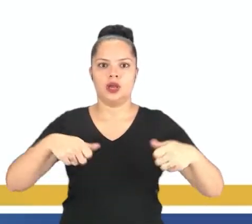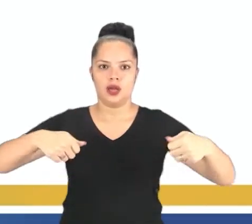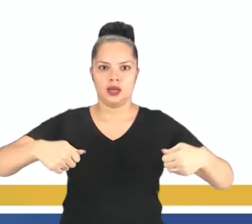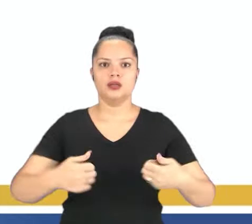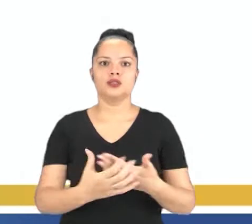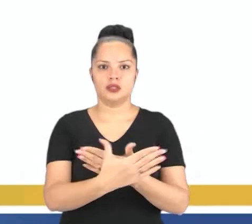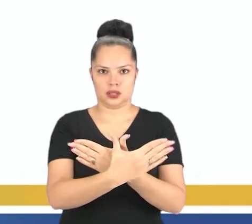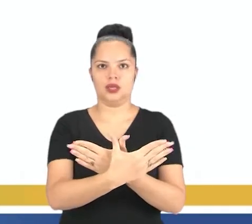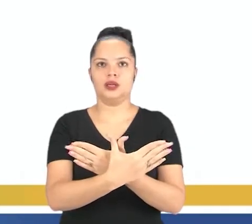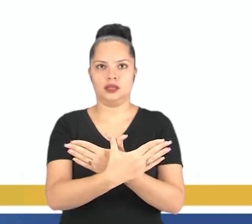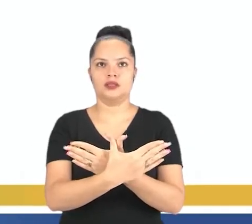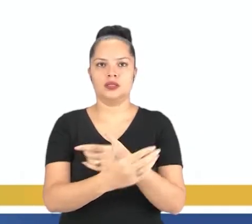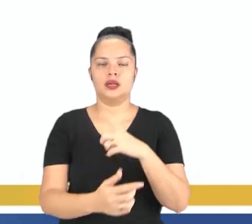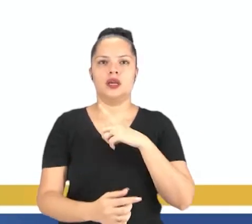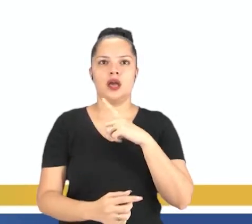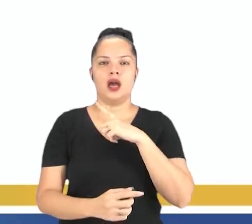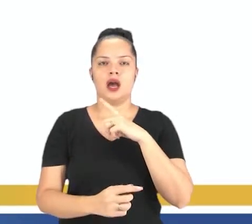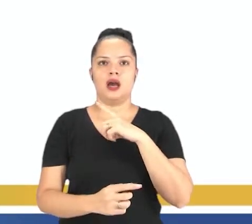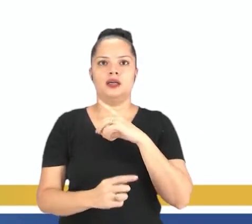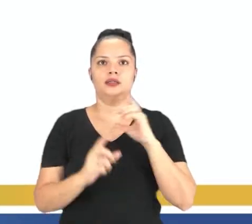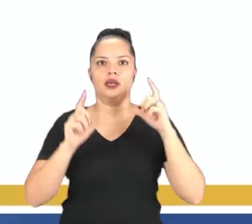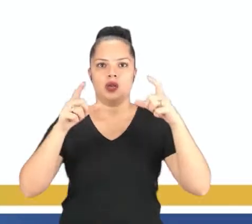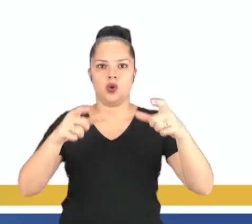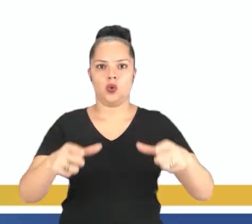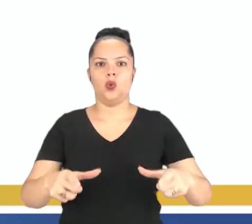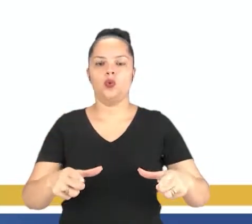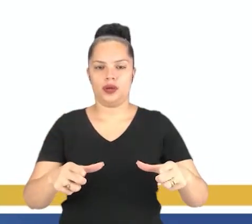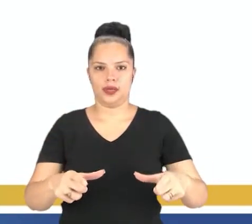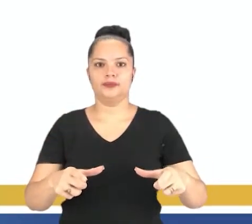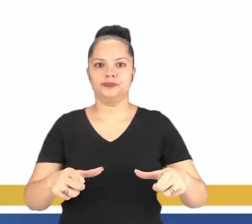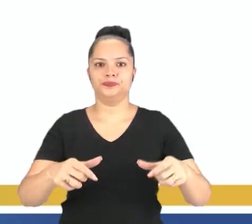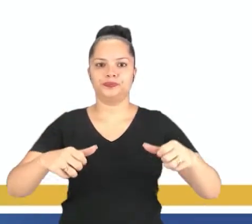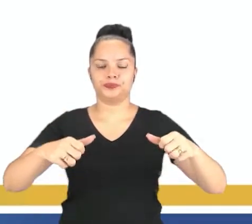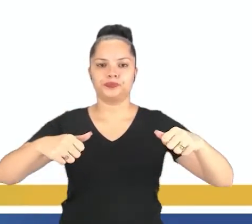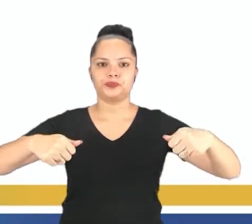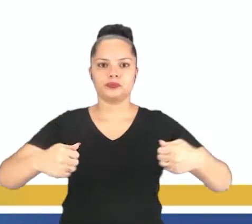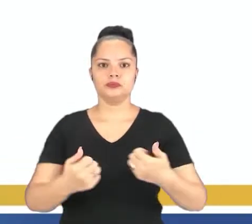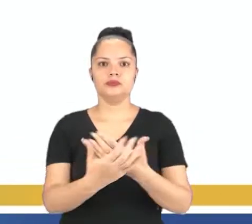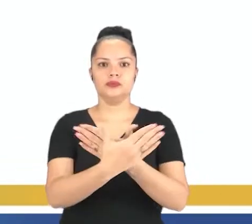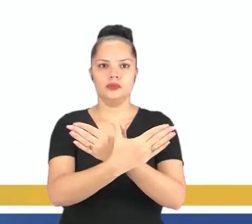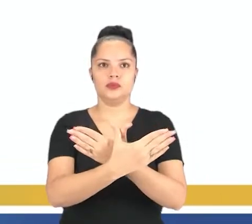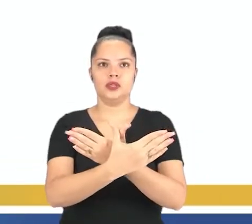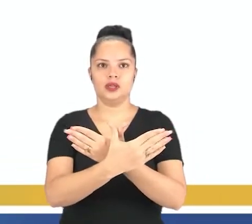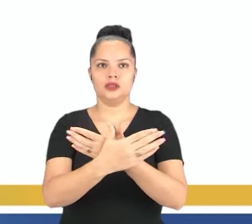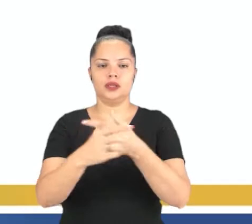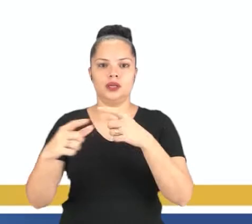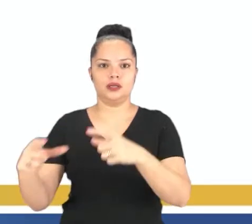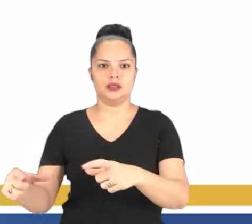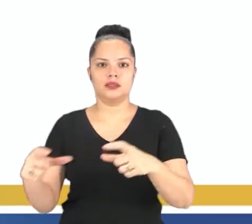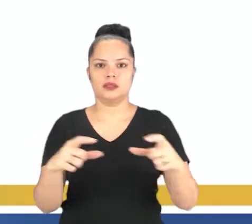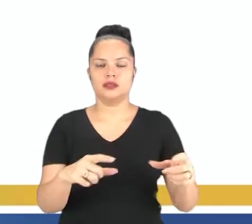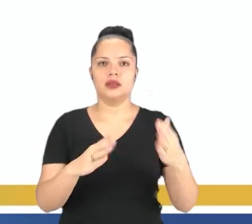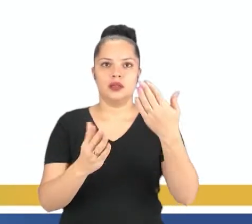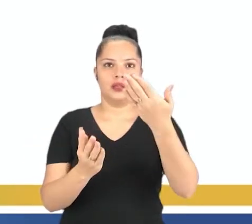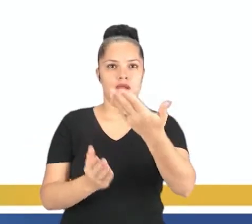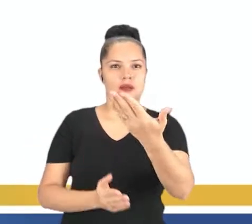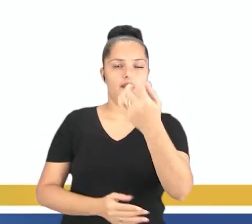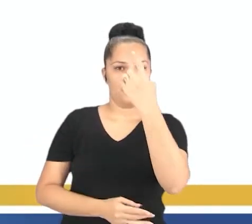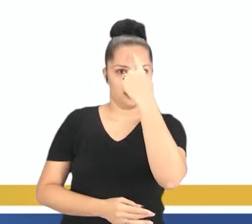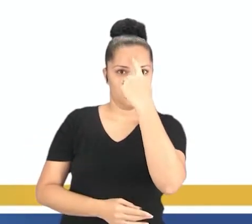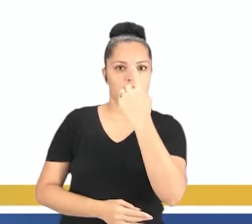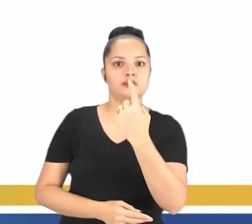tenochtitlán tá que era a capital Asteca e nós dois territórios né the tragopan e-tec flex coco tá